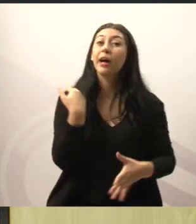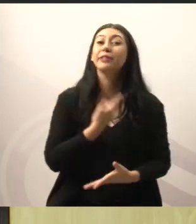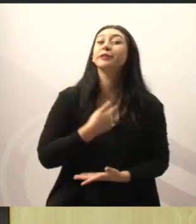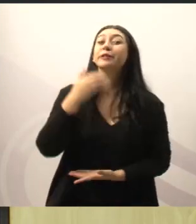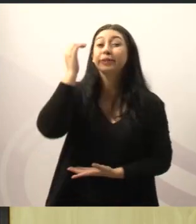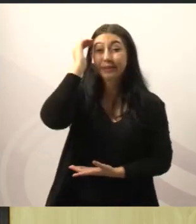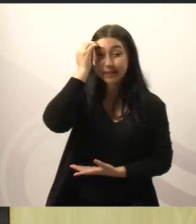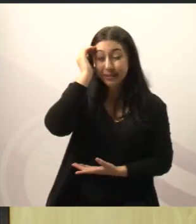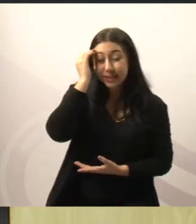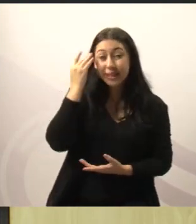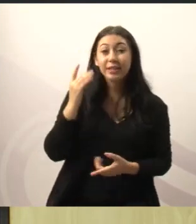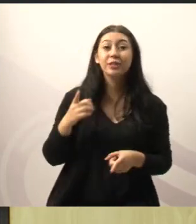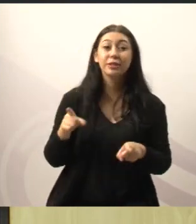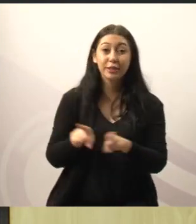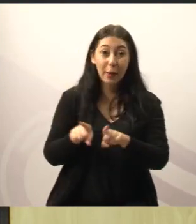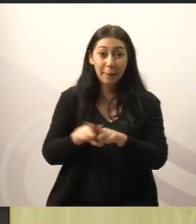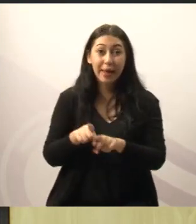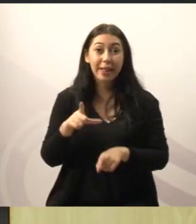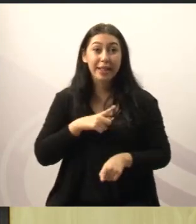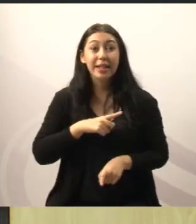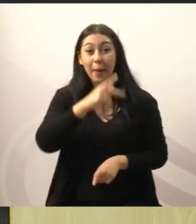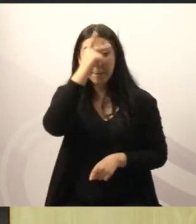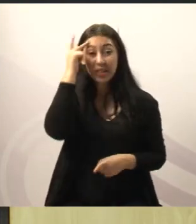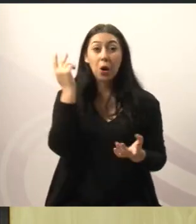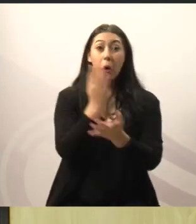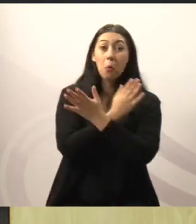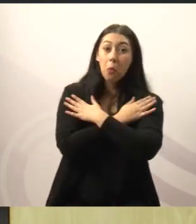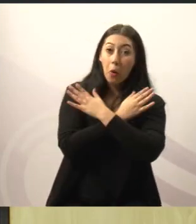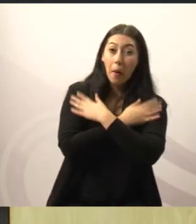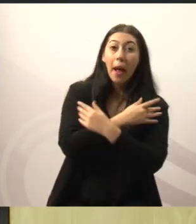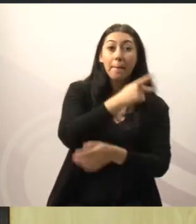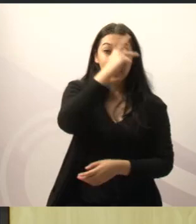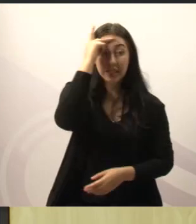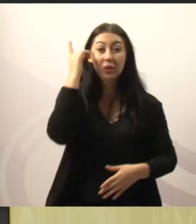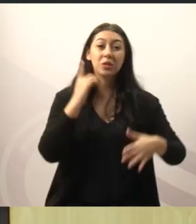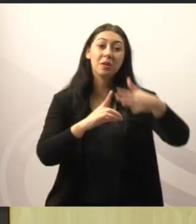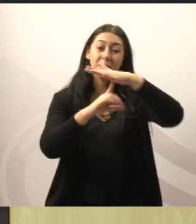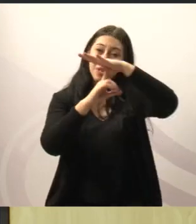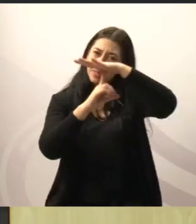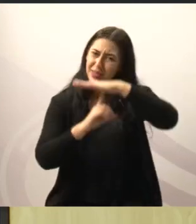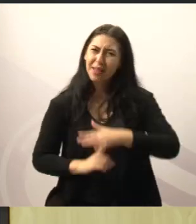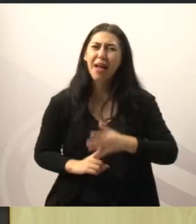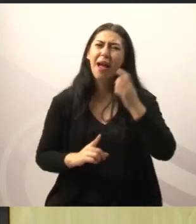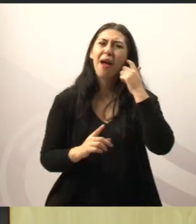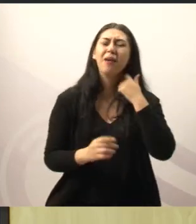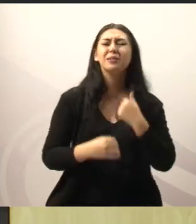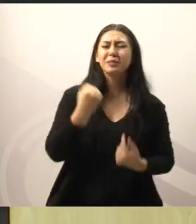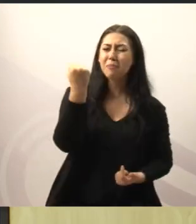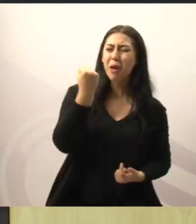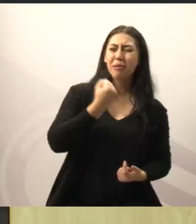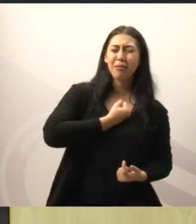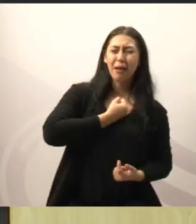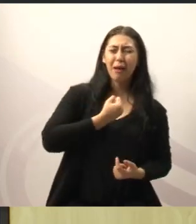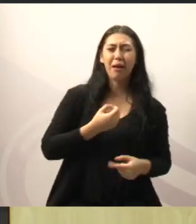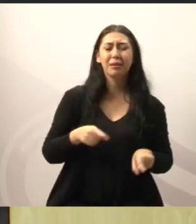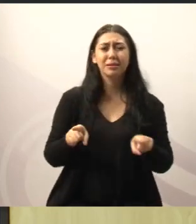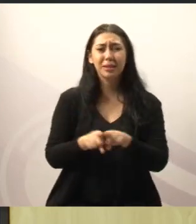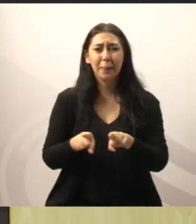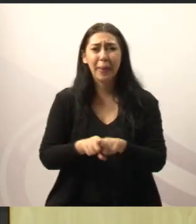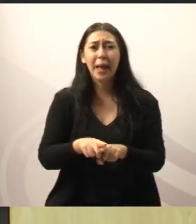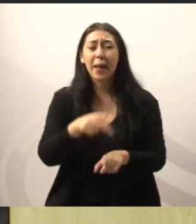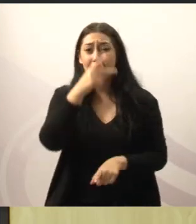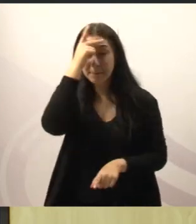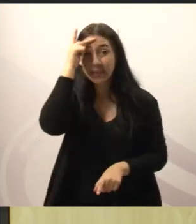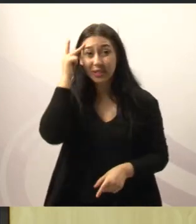desemprego, depressão, suicídio, dependência química e crescimento do público de